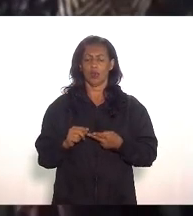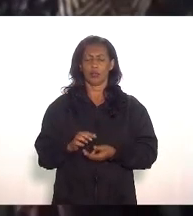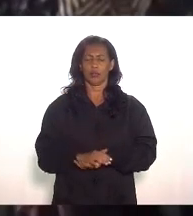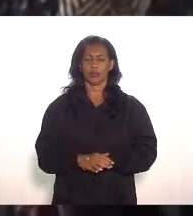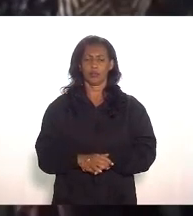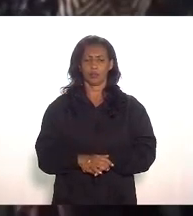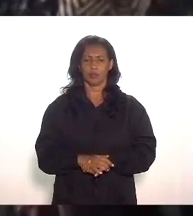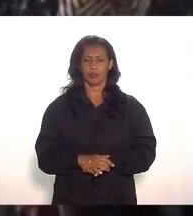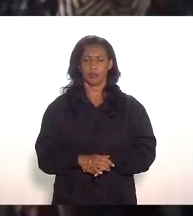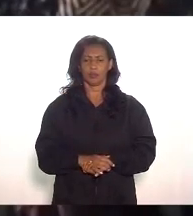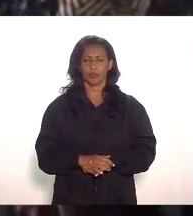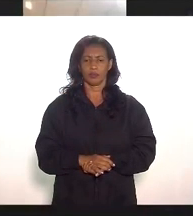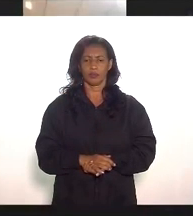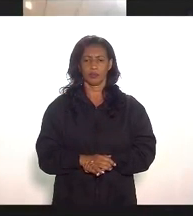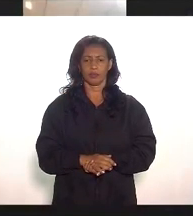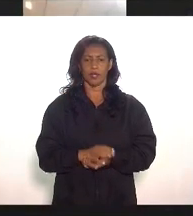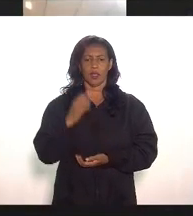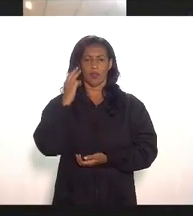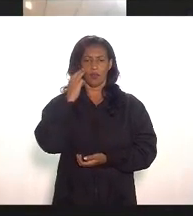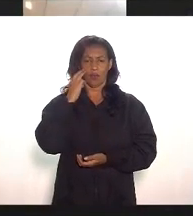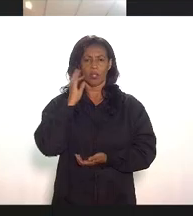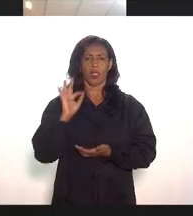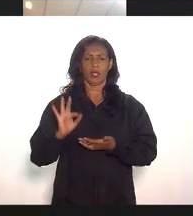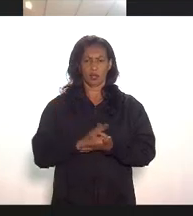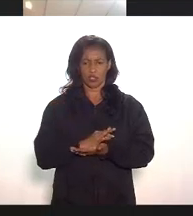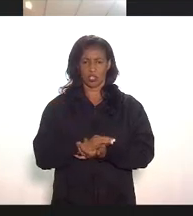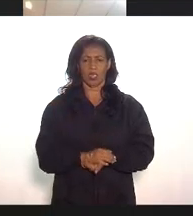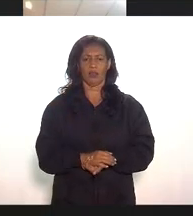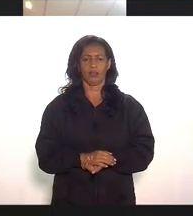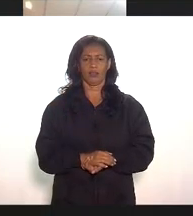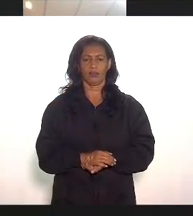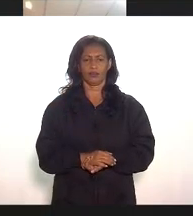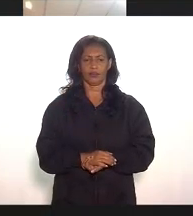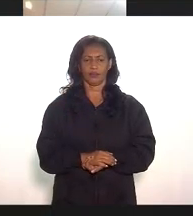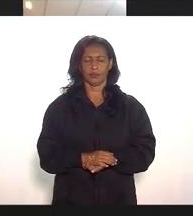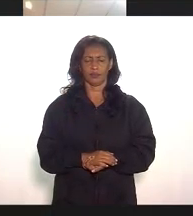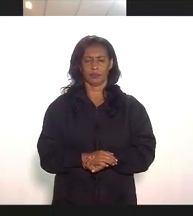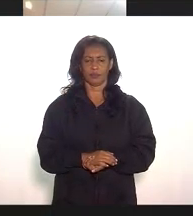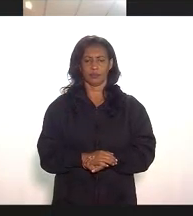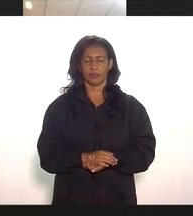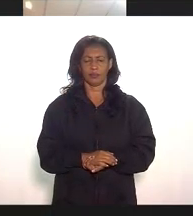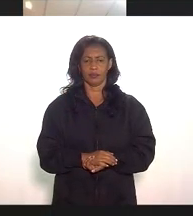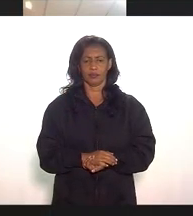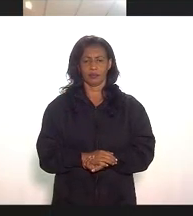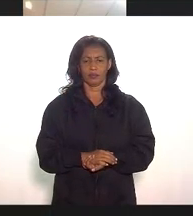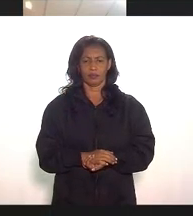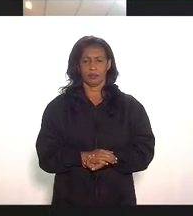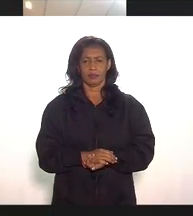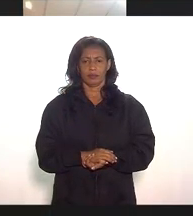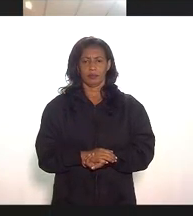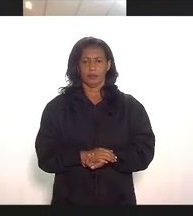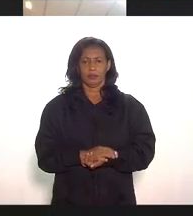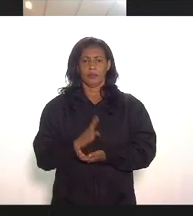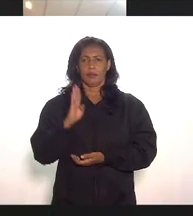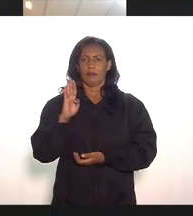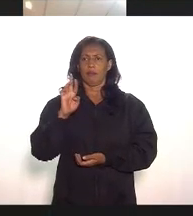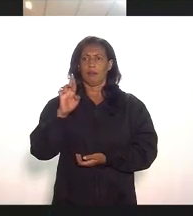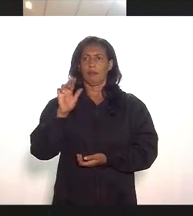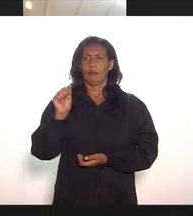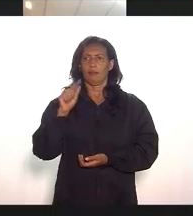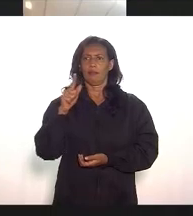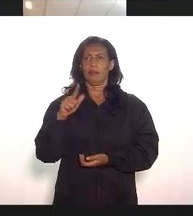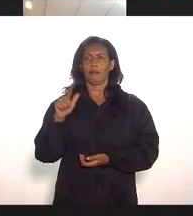discussão, senhora presidente. Renata. Presidente, eu tenho uma questão de ordem. Presidente, eu pedi questão de ordem aí. Discussão ou questão